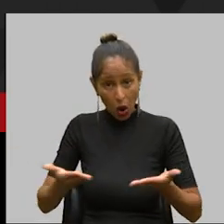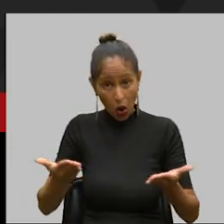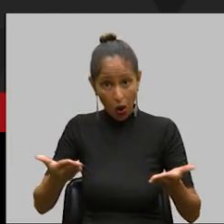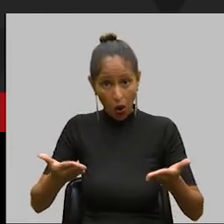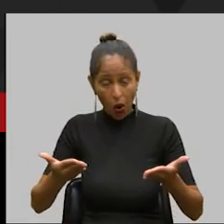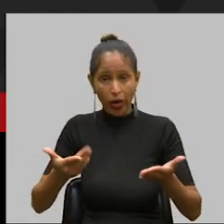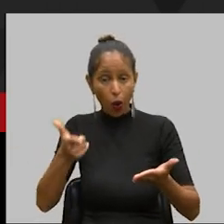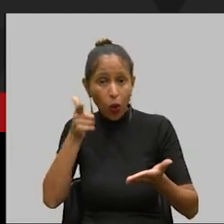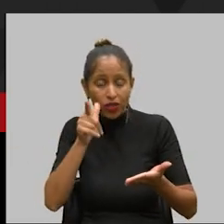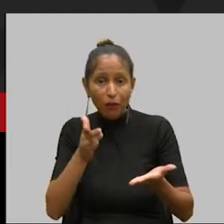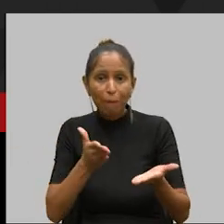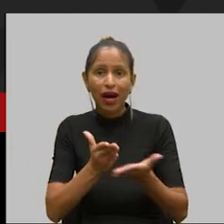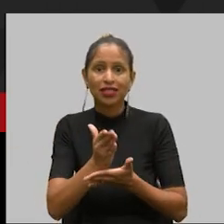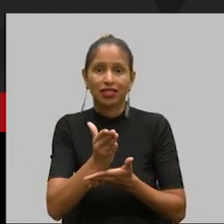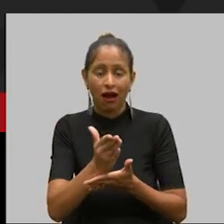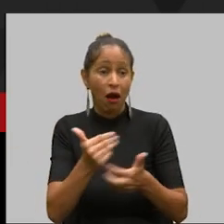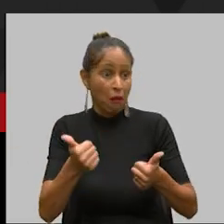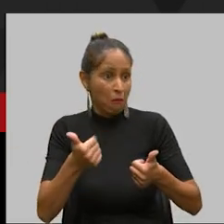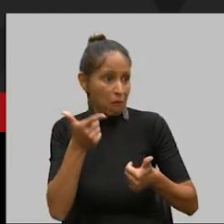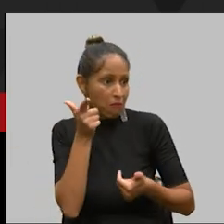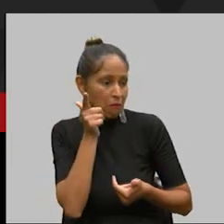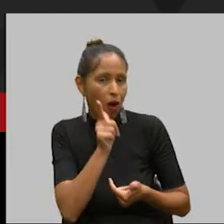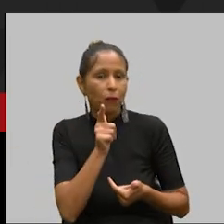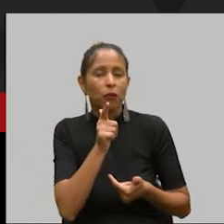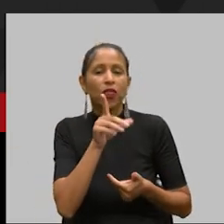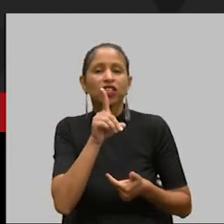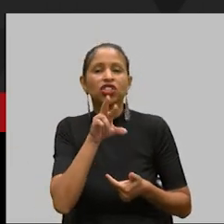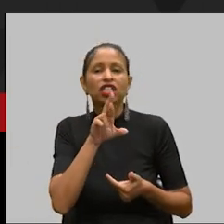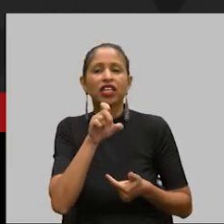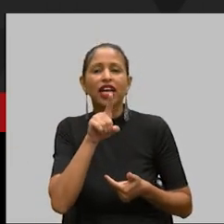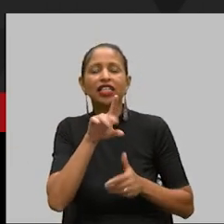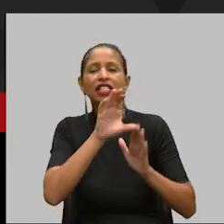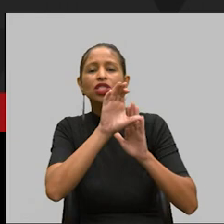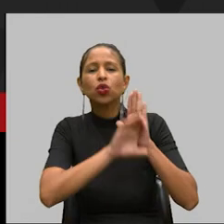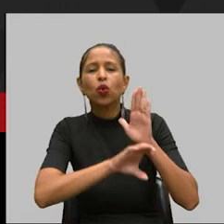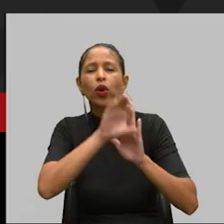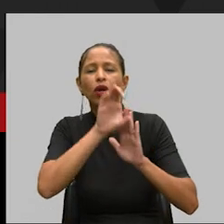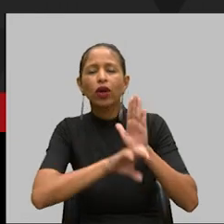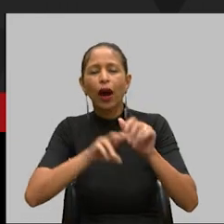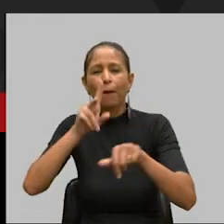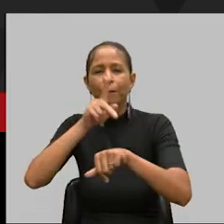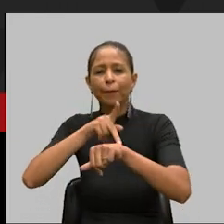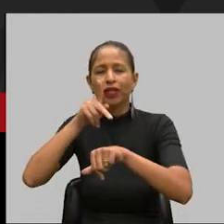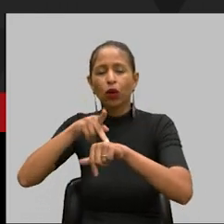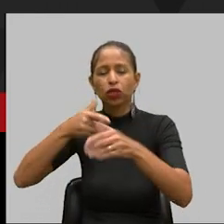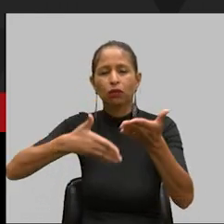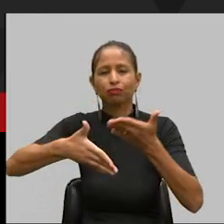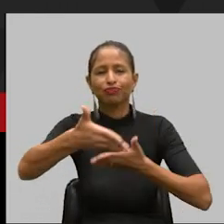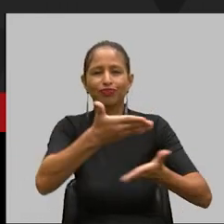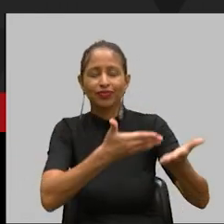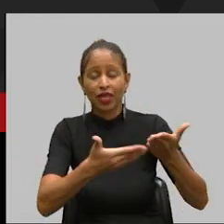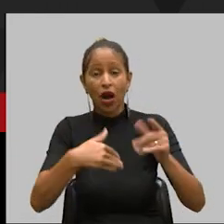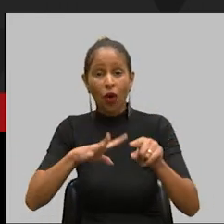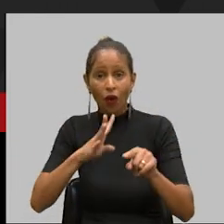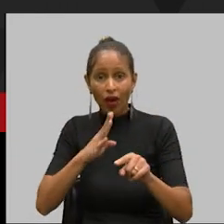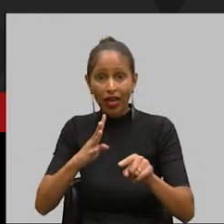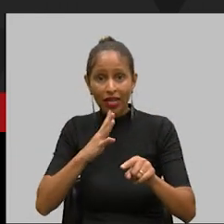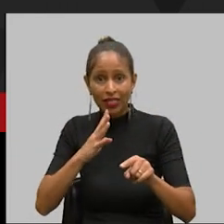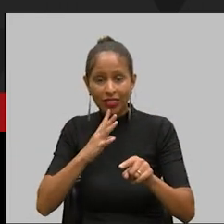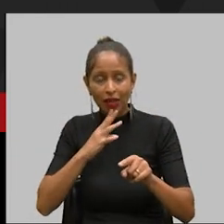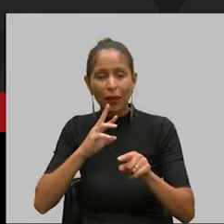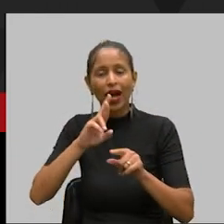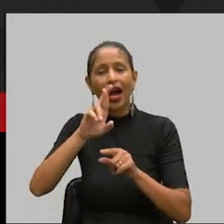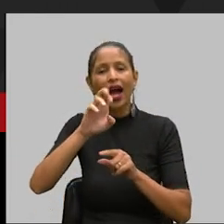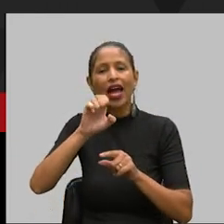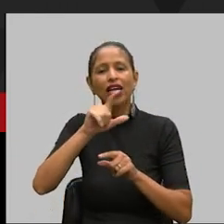grande conquista né que são as diretrizes curriculares da pedagogia da alternância reconhecida pela resolução